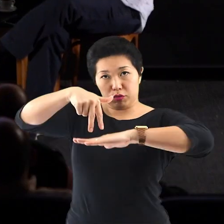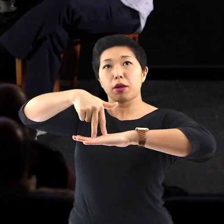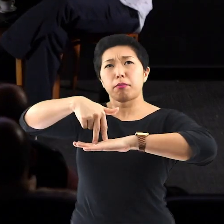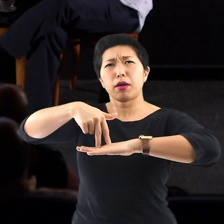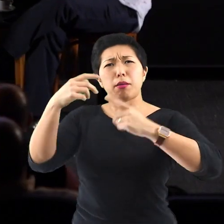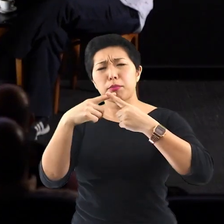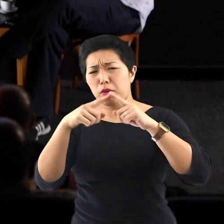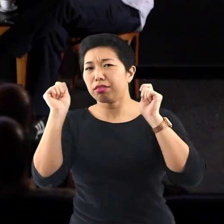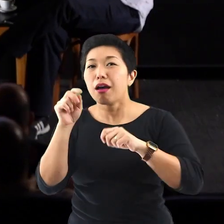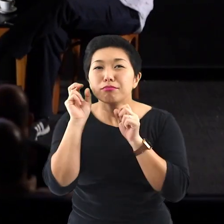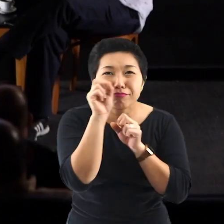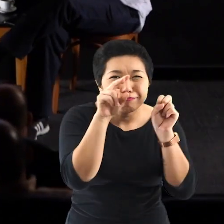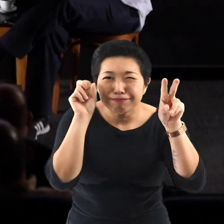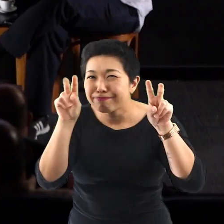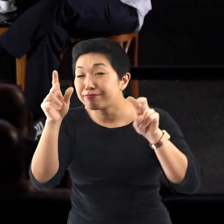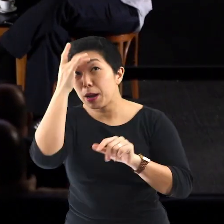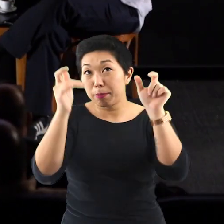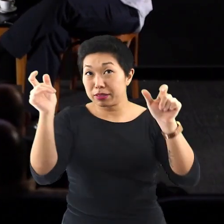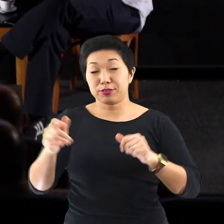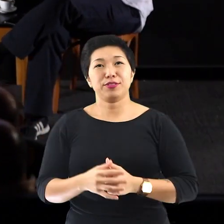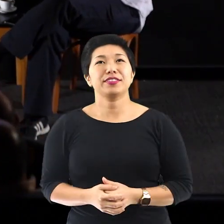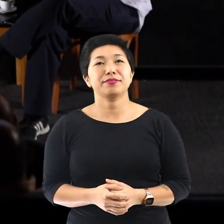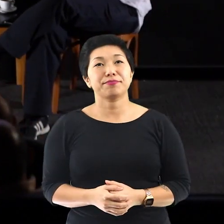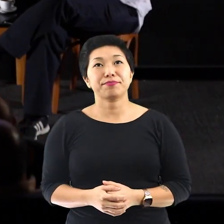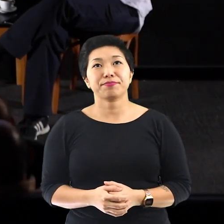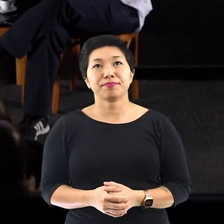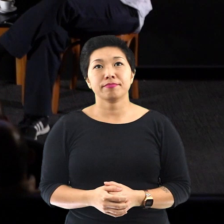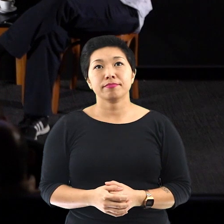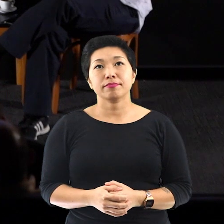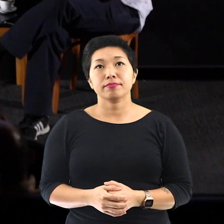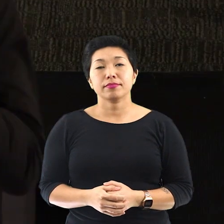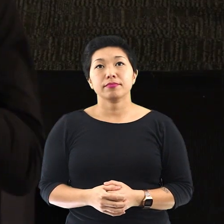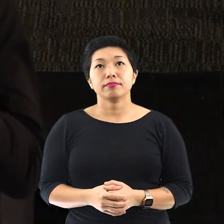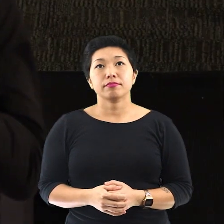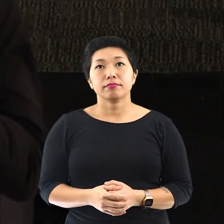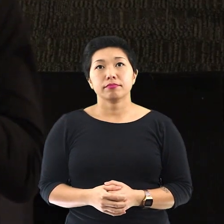Vou chegar aqui em pé, porque eu vejo um pouquinho melhor a vocês.